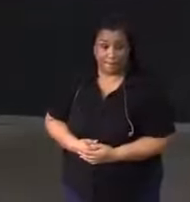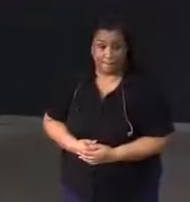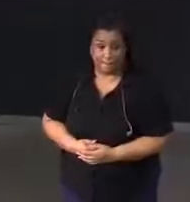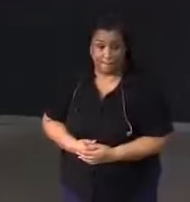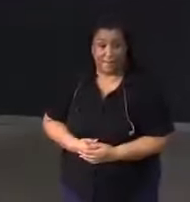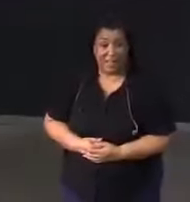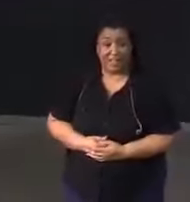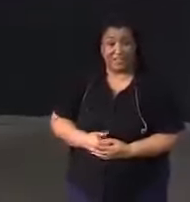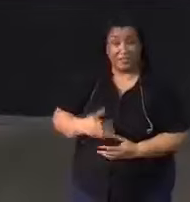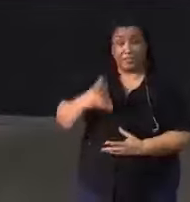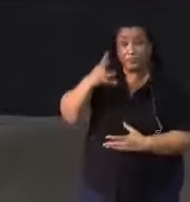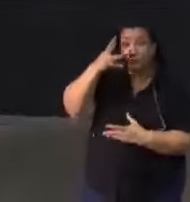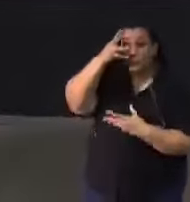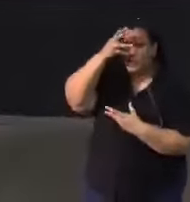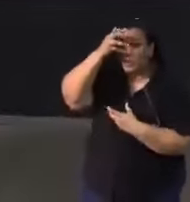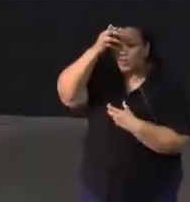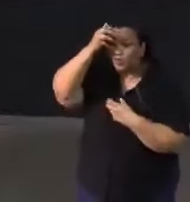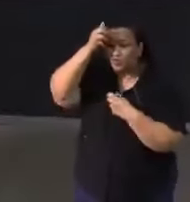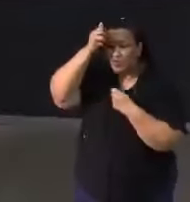Uma fé